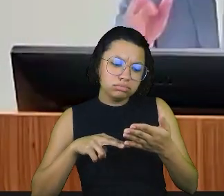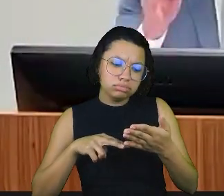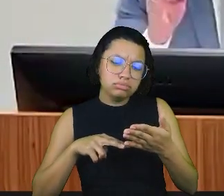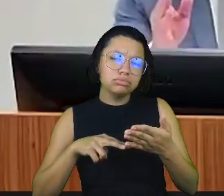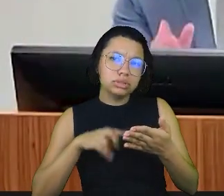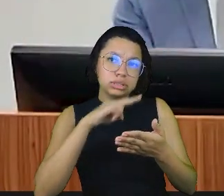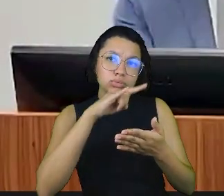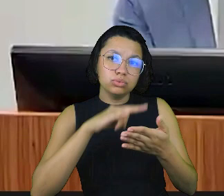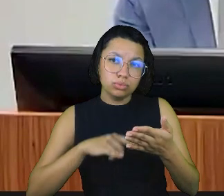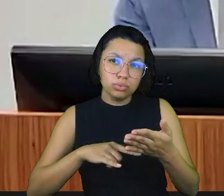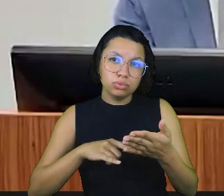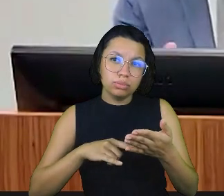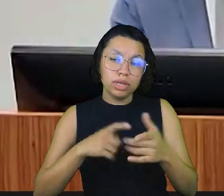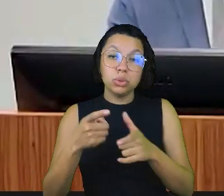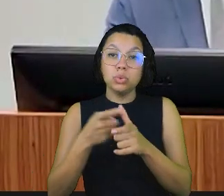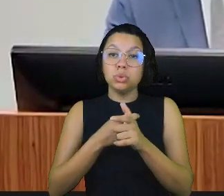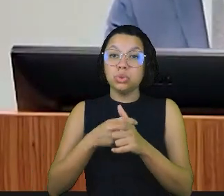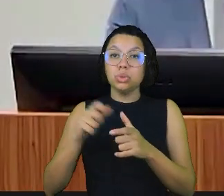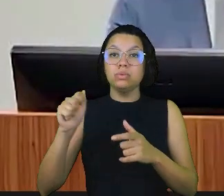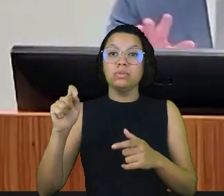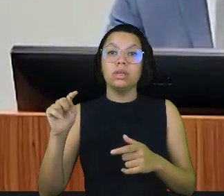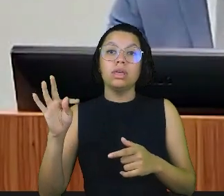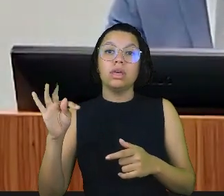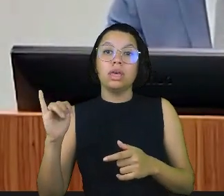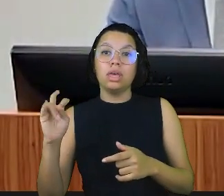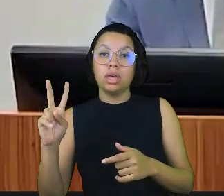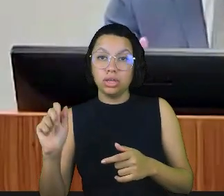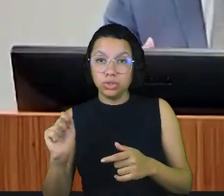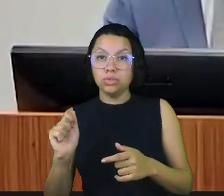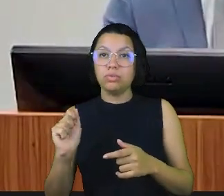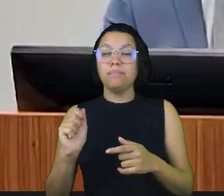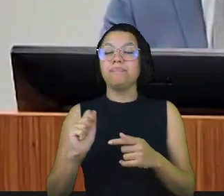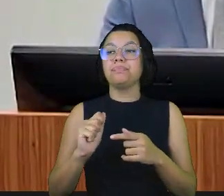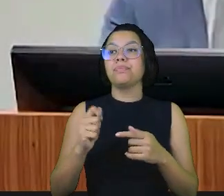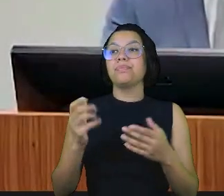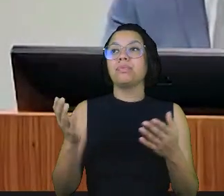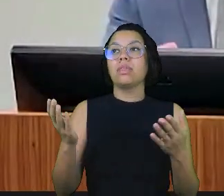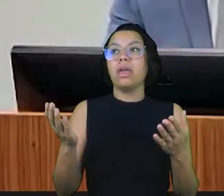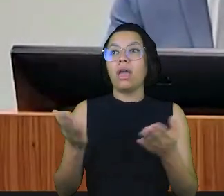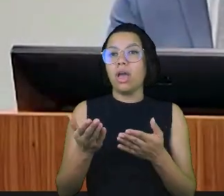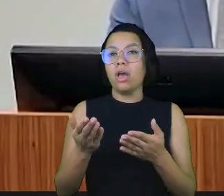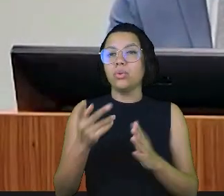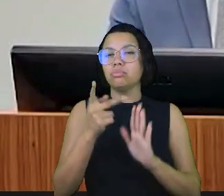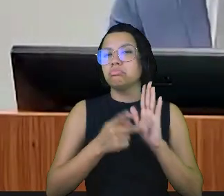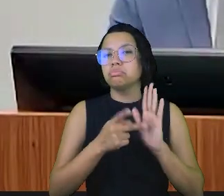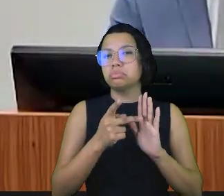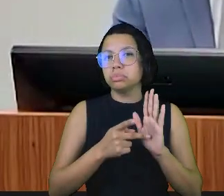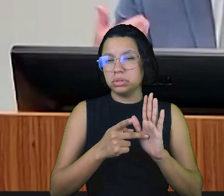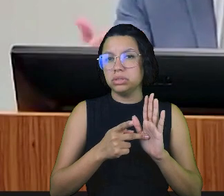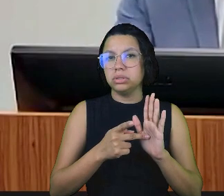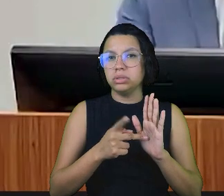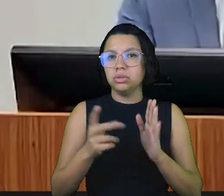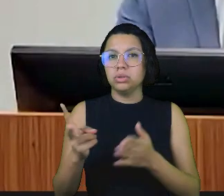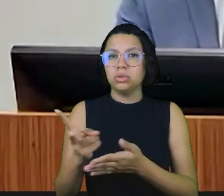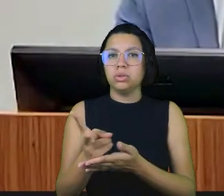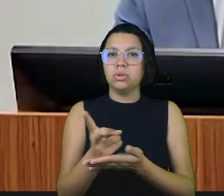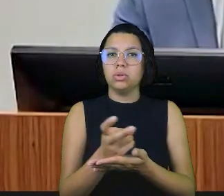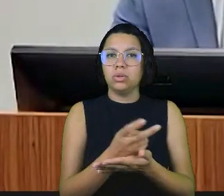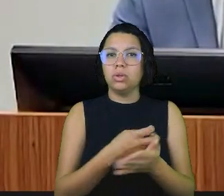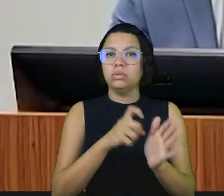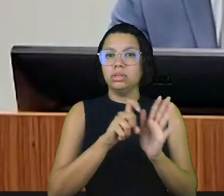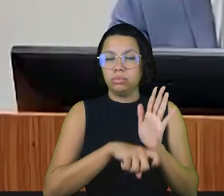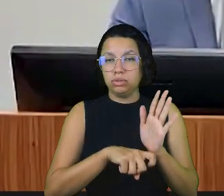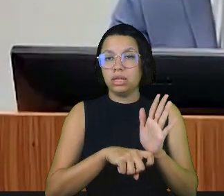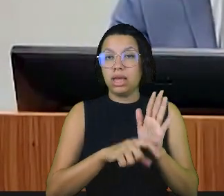ativa. Não obstante isso, pelo menos no plano tributário, nós temos um outro inciso dentro